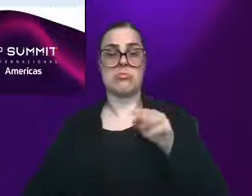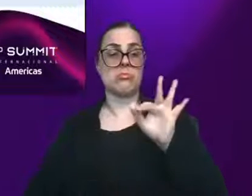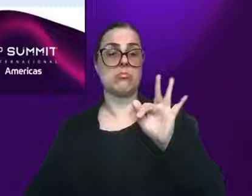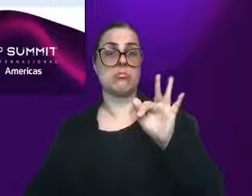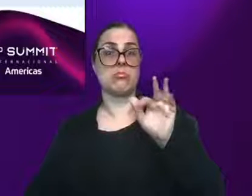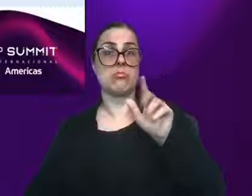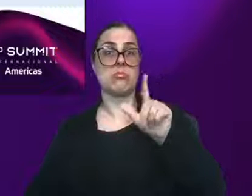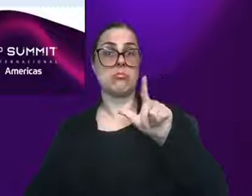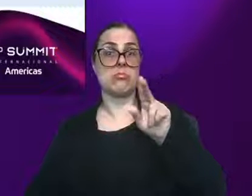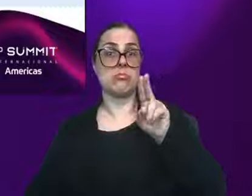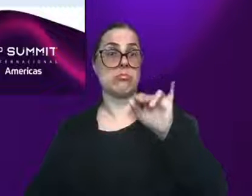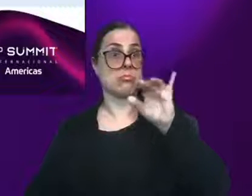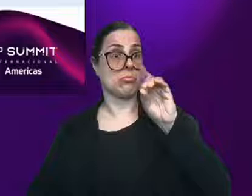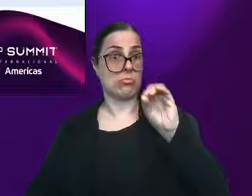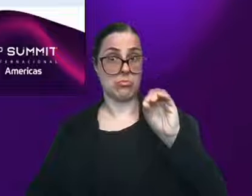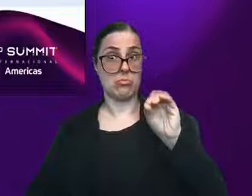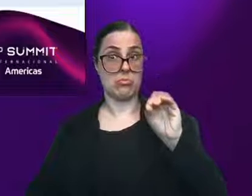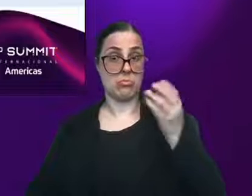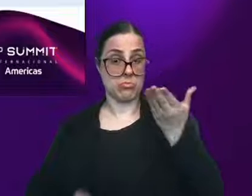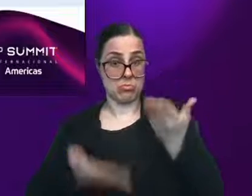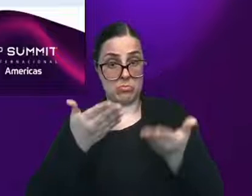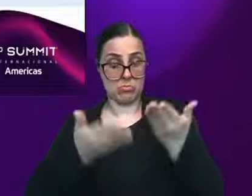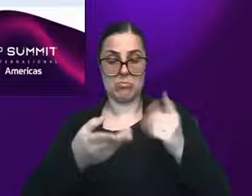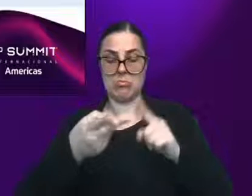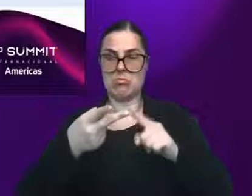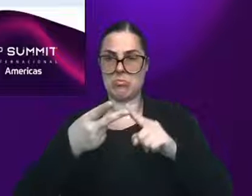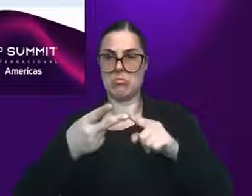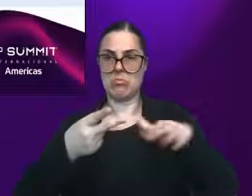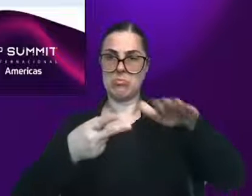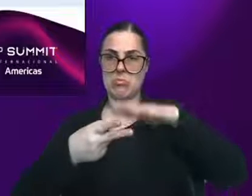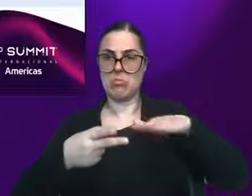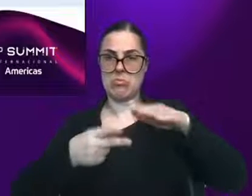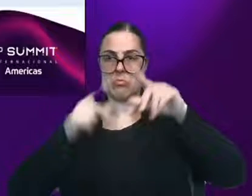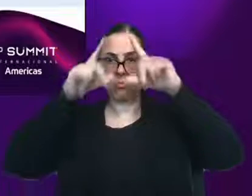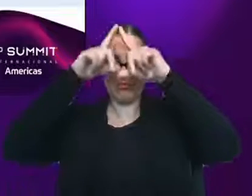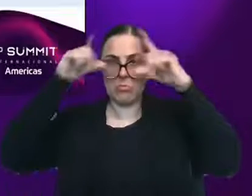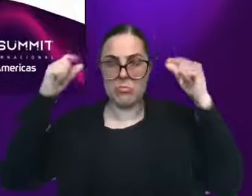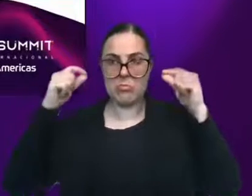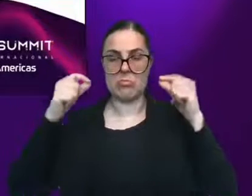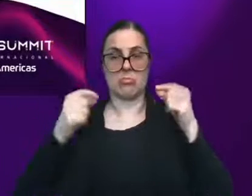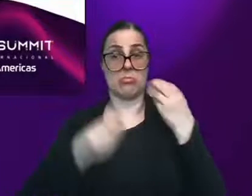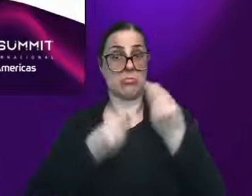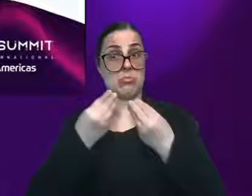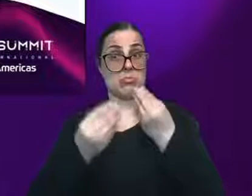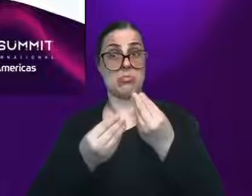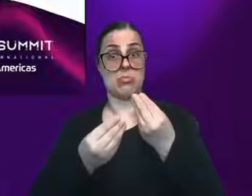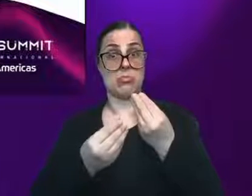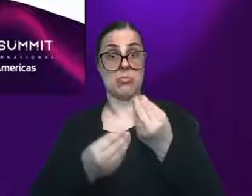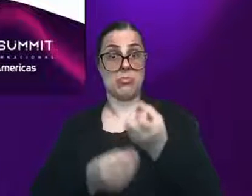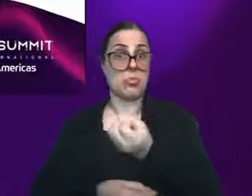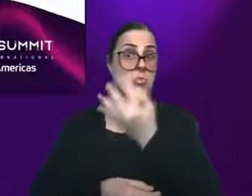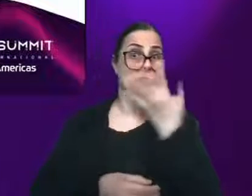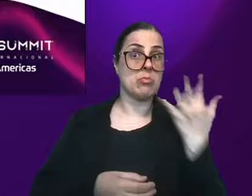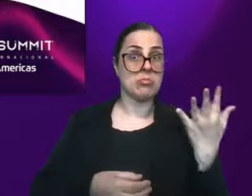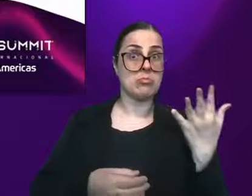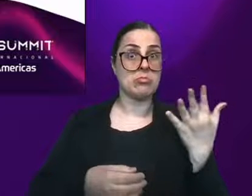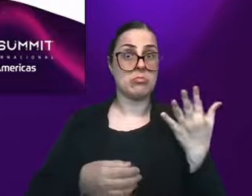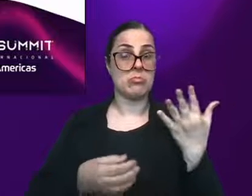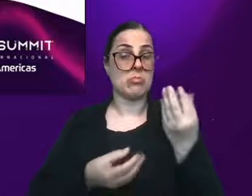a enfermagem em relação à preparação, concentração, né, até chegar ao paciente.